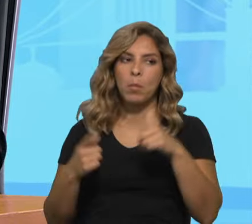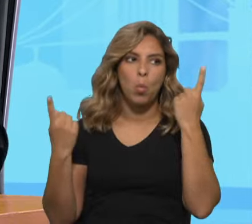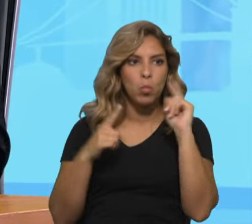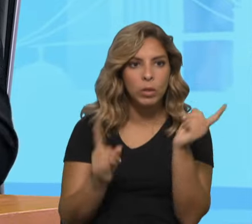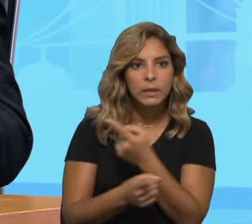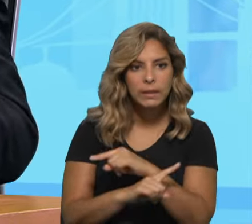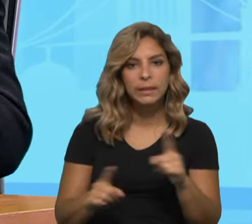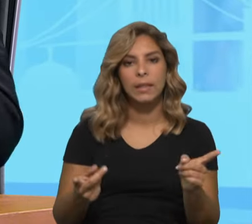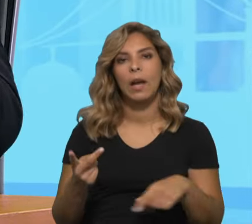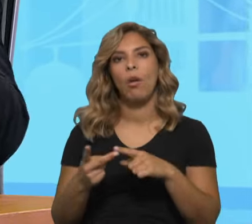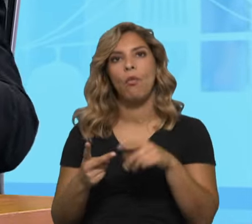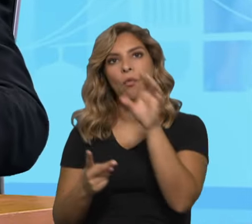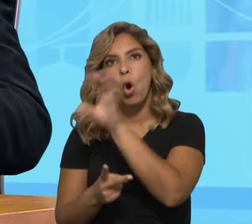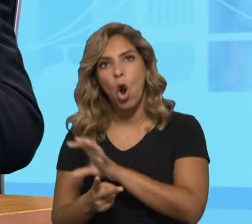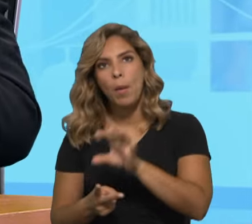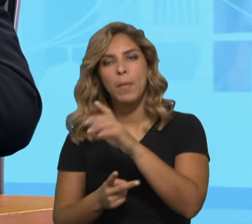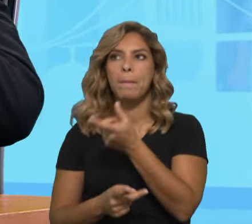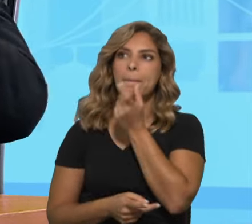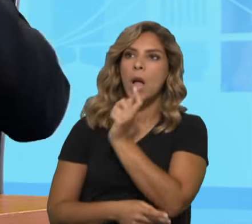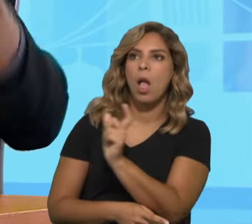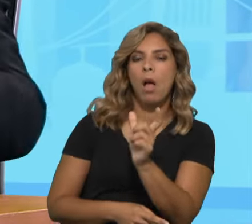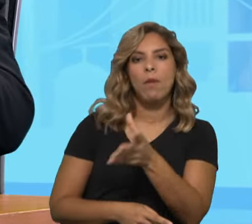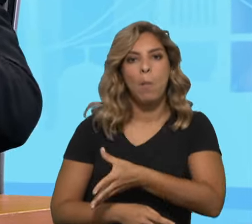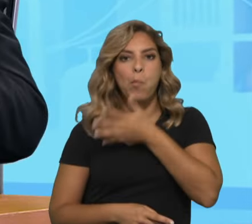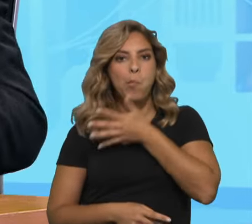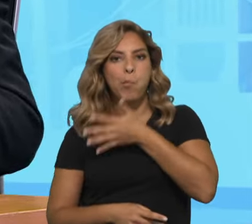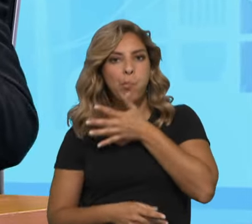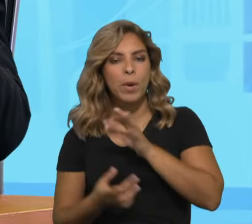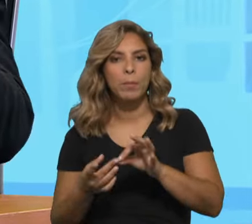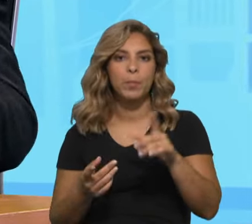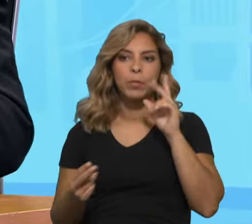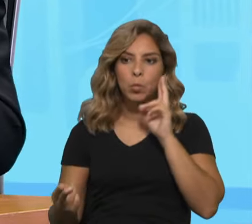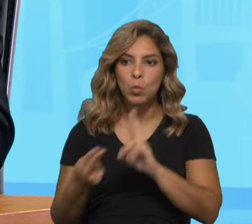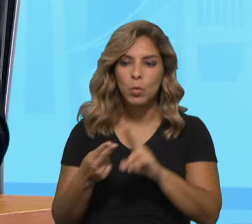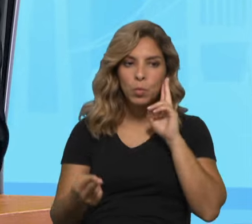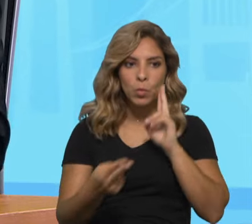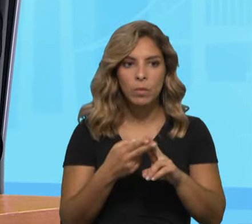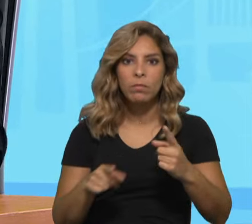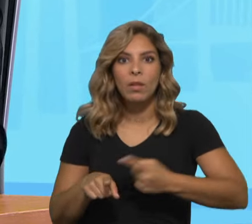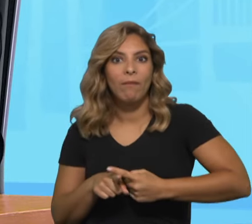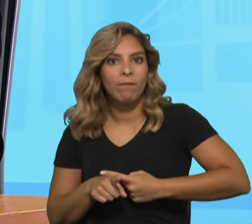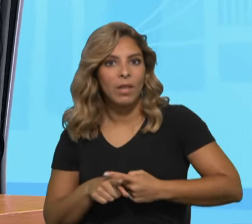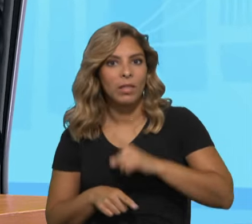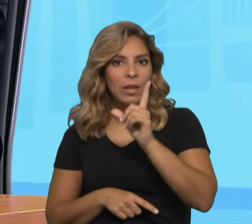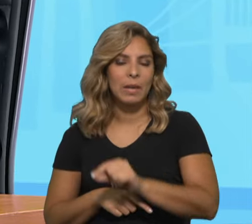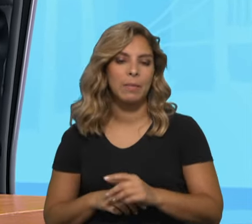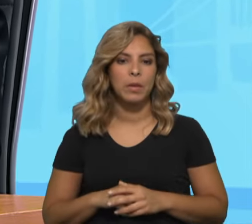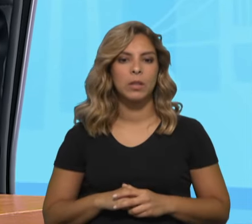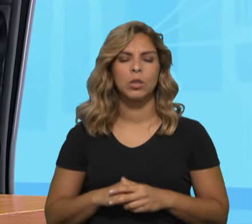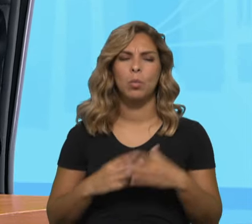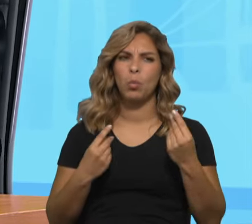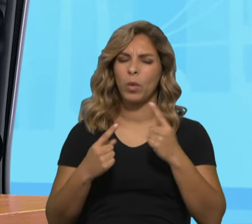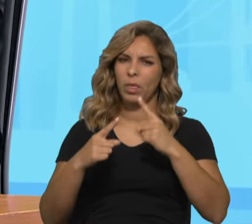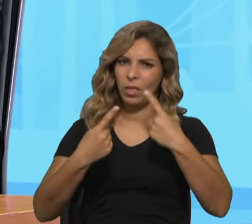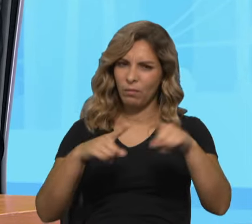tem a palavra, tem o encontro das pessoas, o entusiasmo. Mas são também muito diversas,